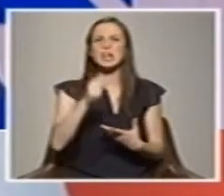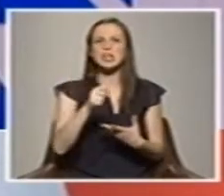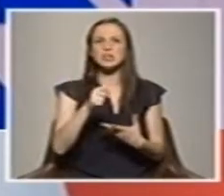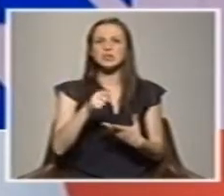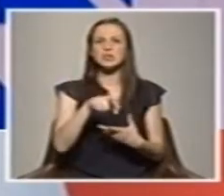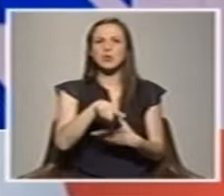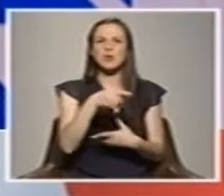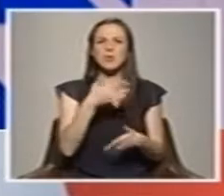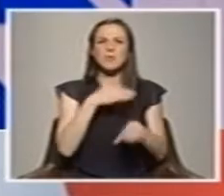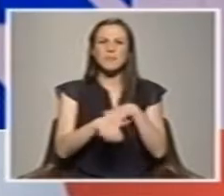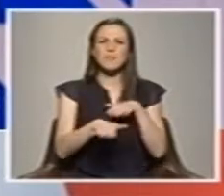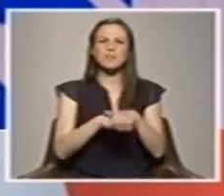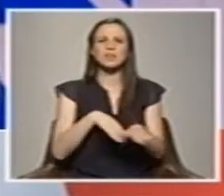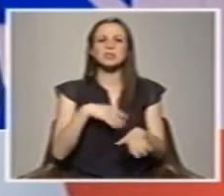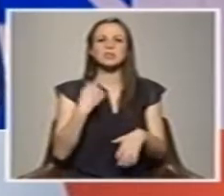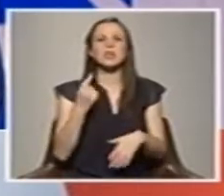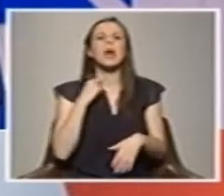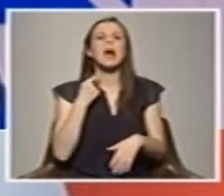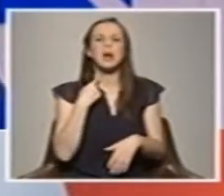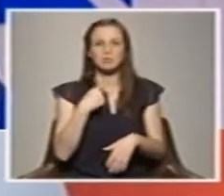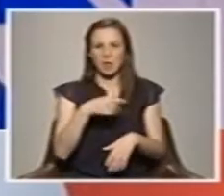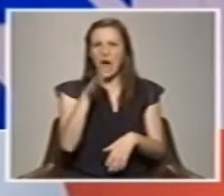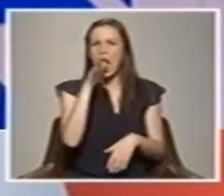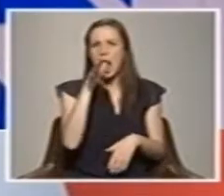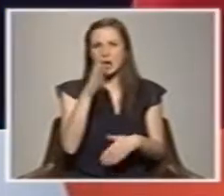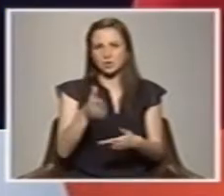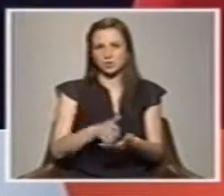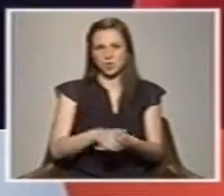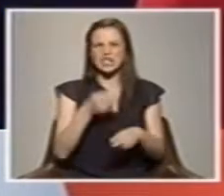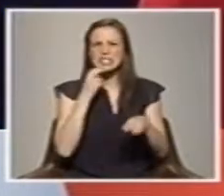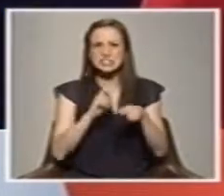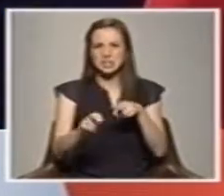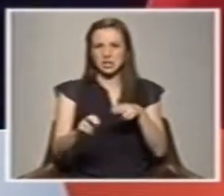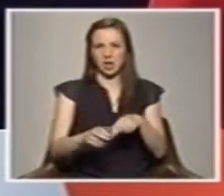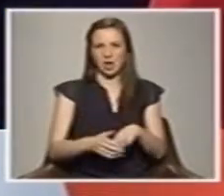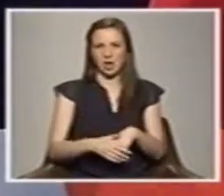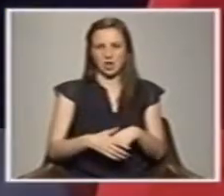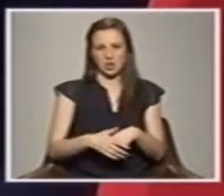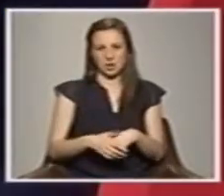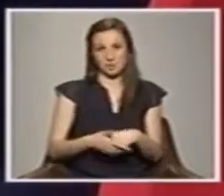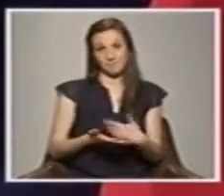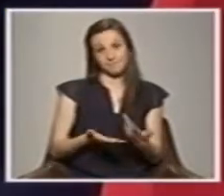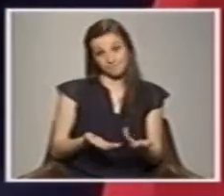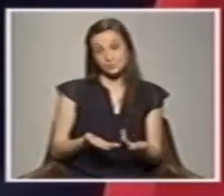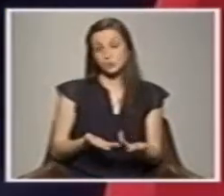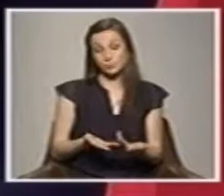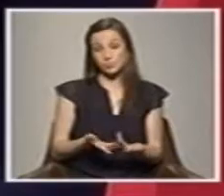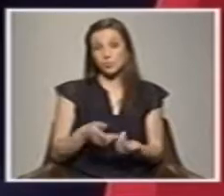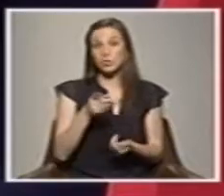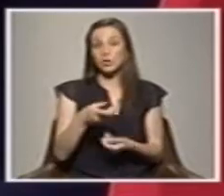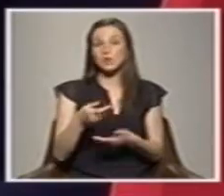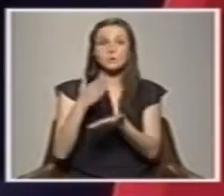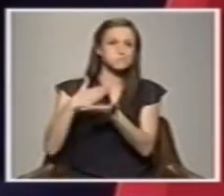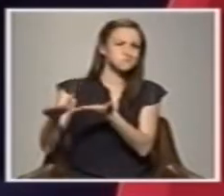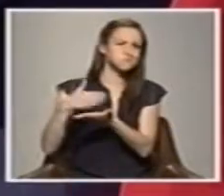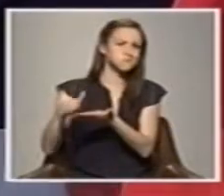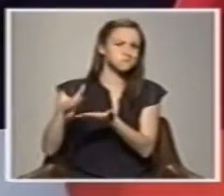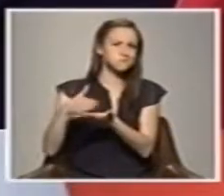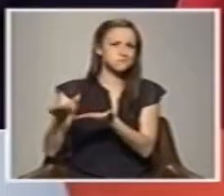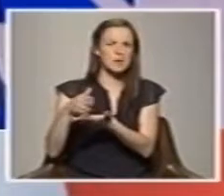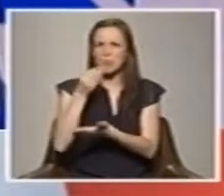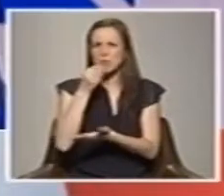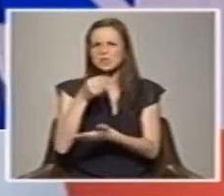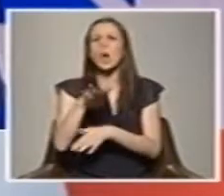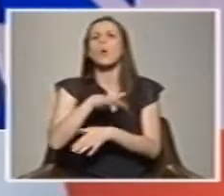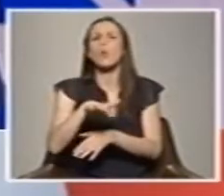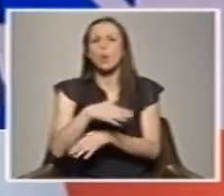fazer um quilo de carne. E água. É? E água, e energia, e tudo. Mas, portanto, onde é que o desperdício acontece? E se